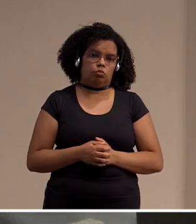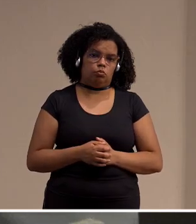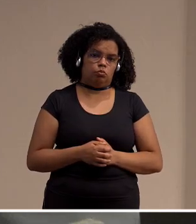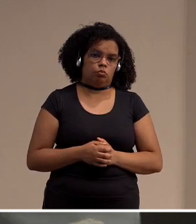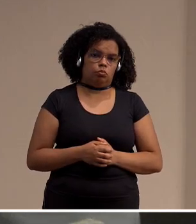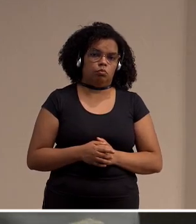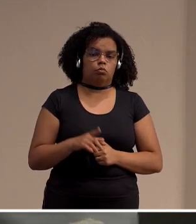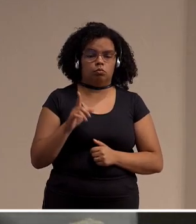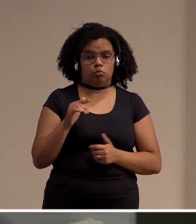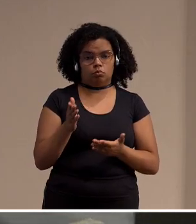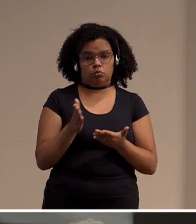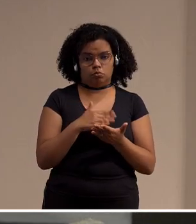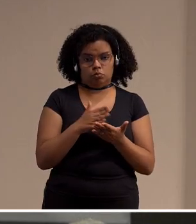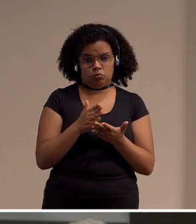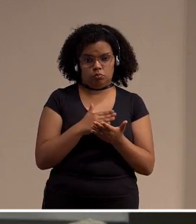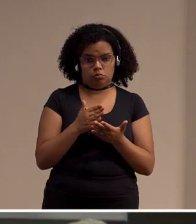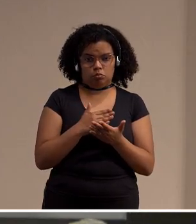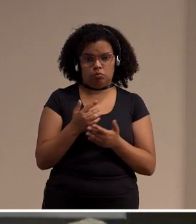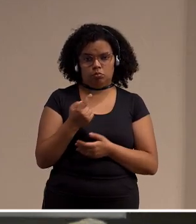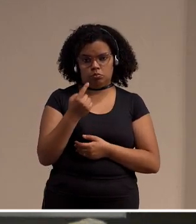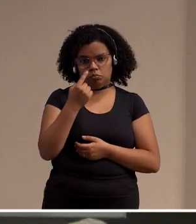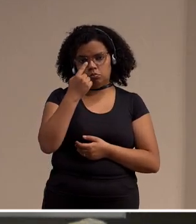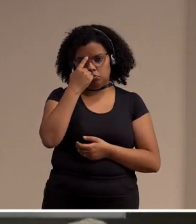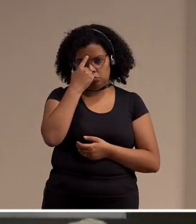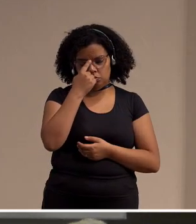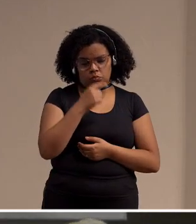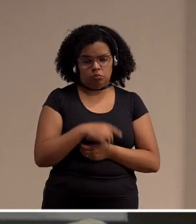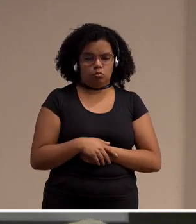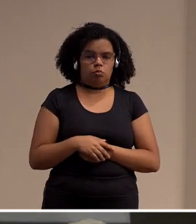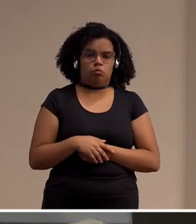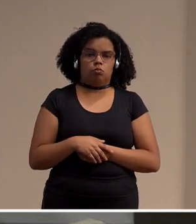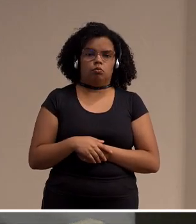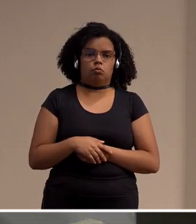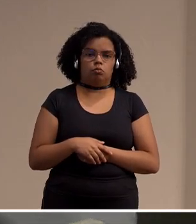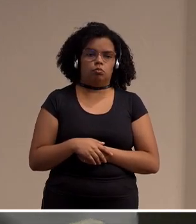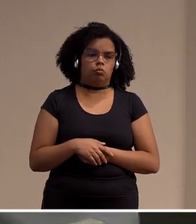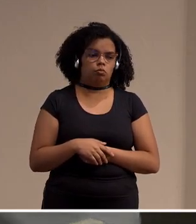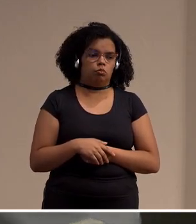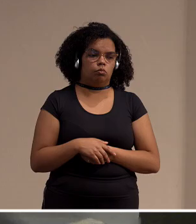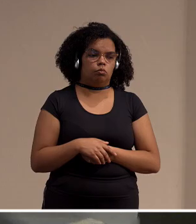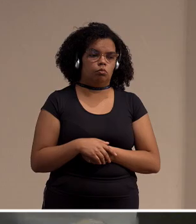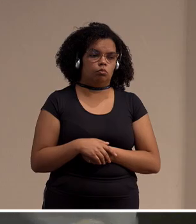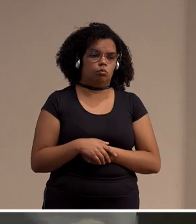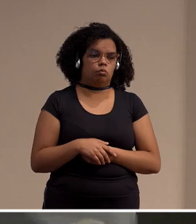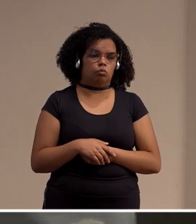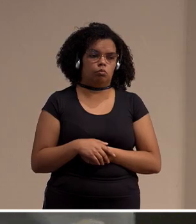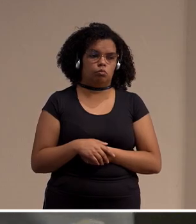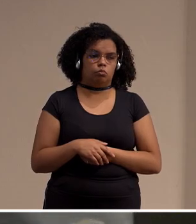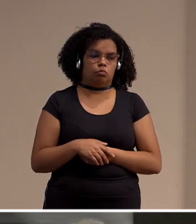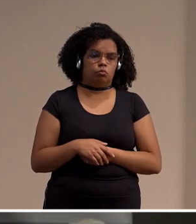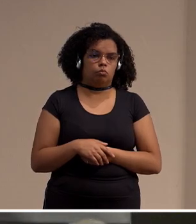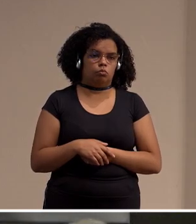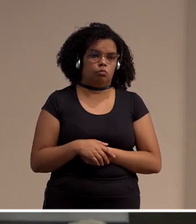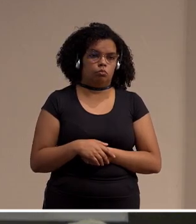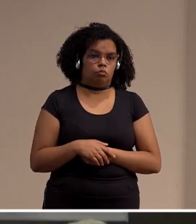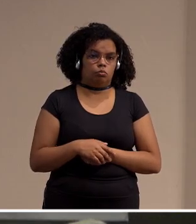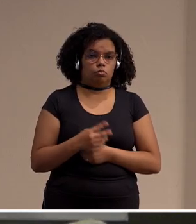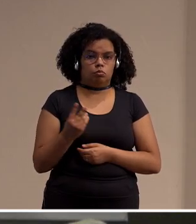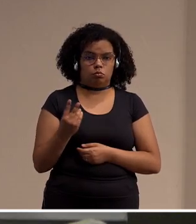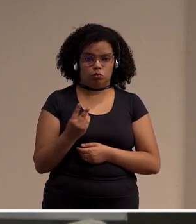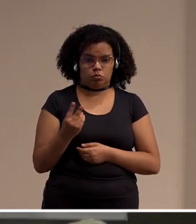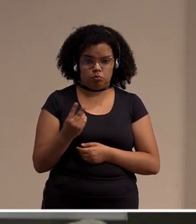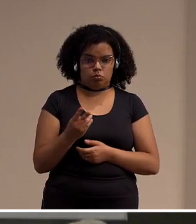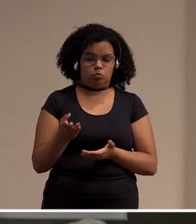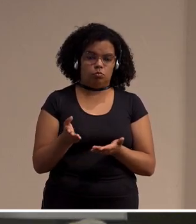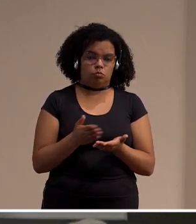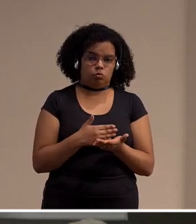certamente é um livro que atende esse preceito moral, que originou a ficção científica como gênero literário. E os dois livros,